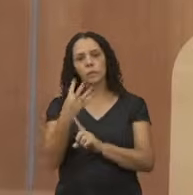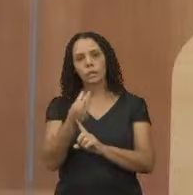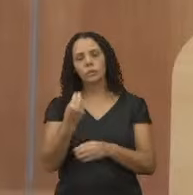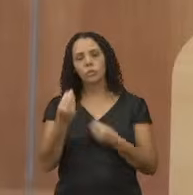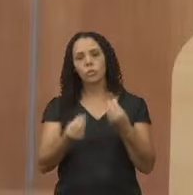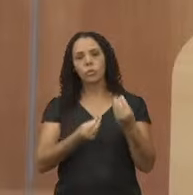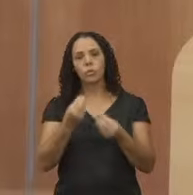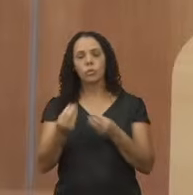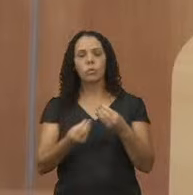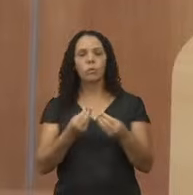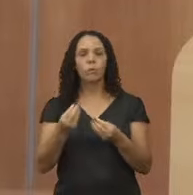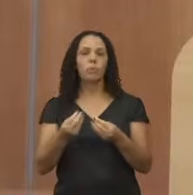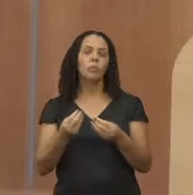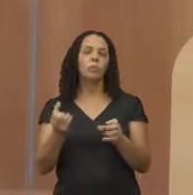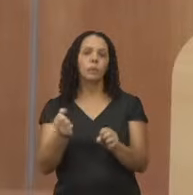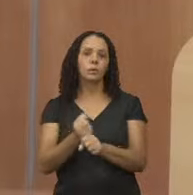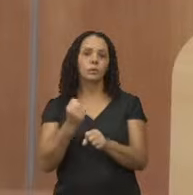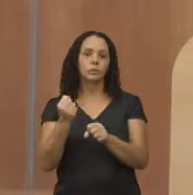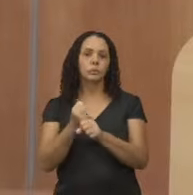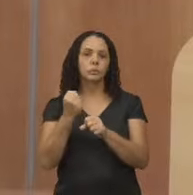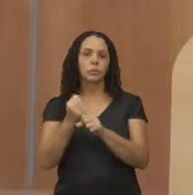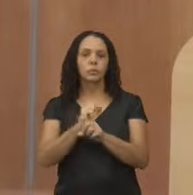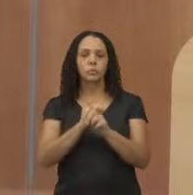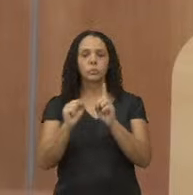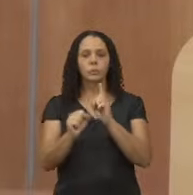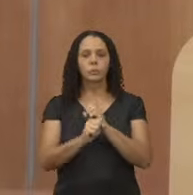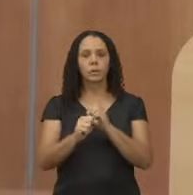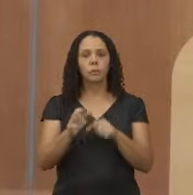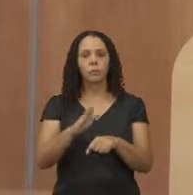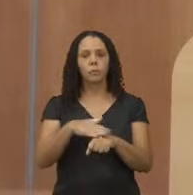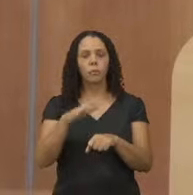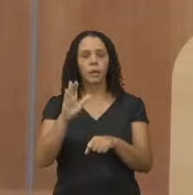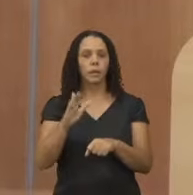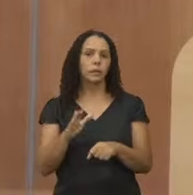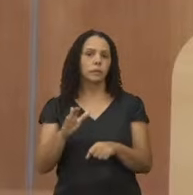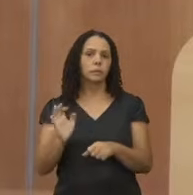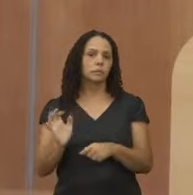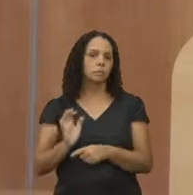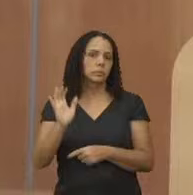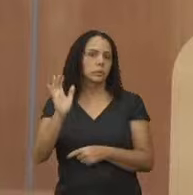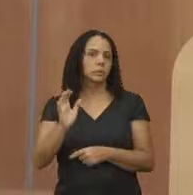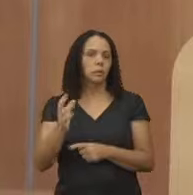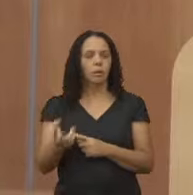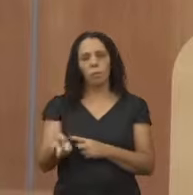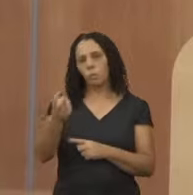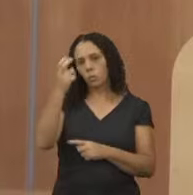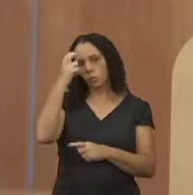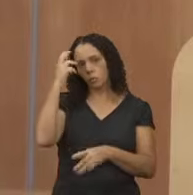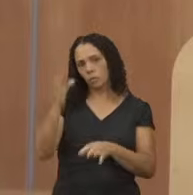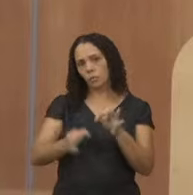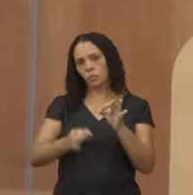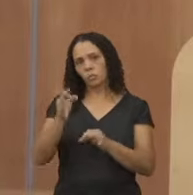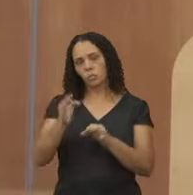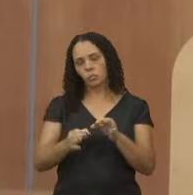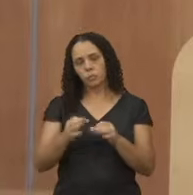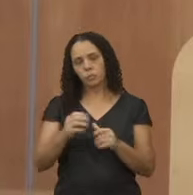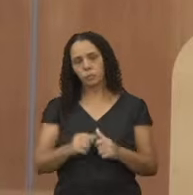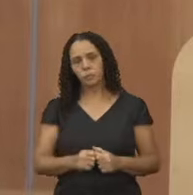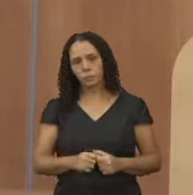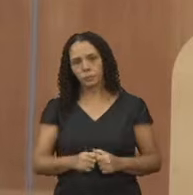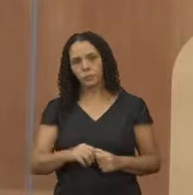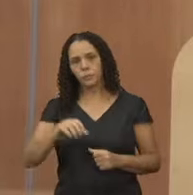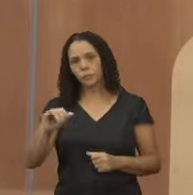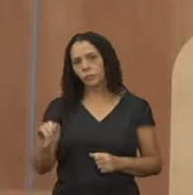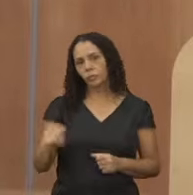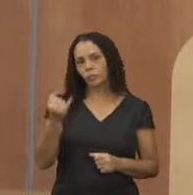agente ativo na construção de uma sociedade mais rica, culturalmente mais justa e mais integrada.